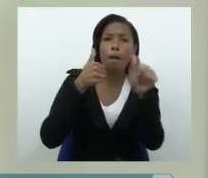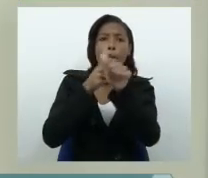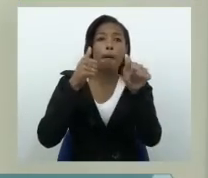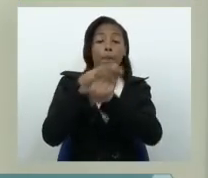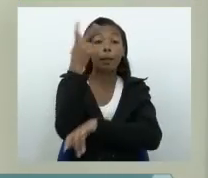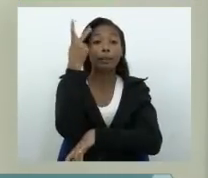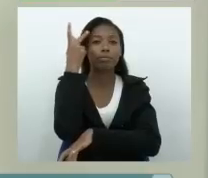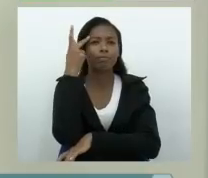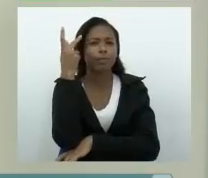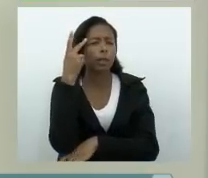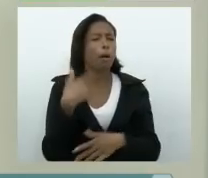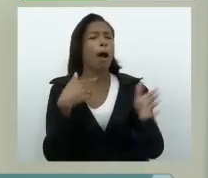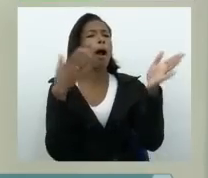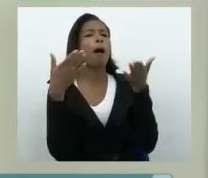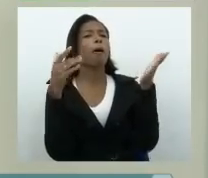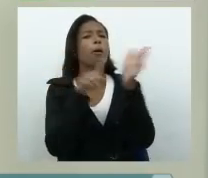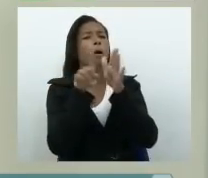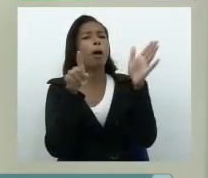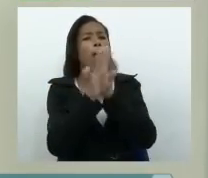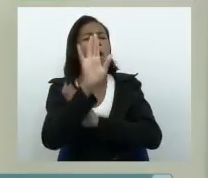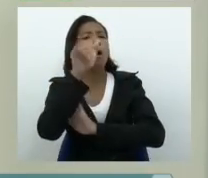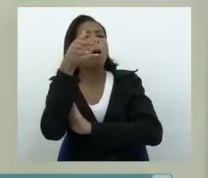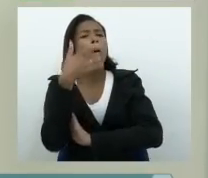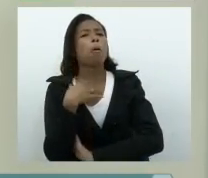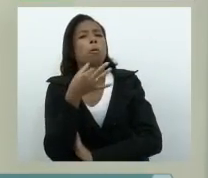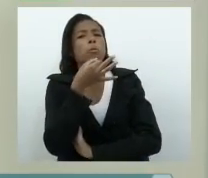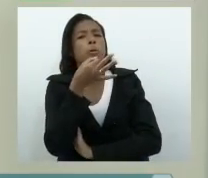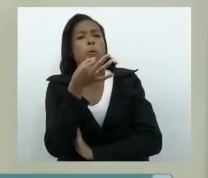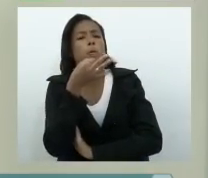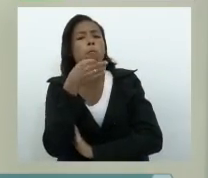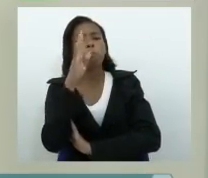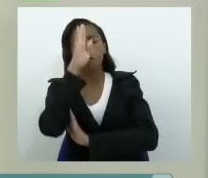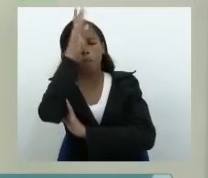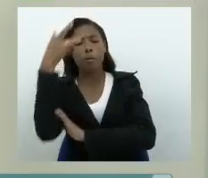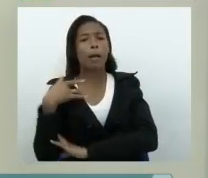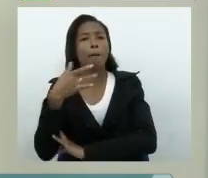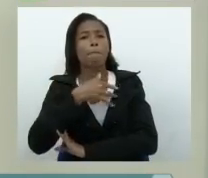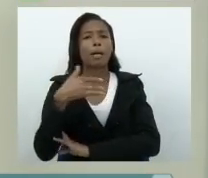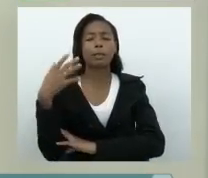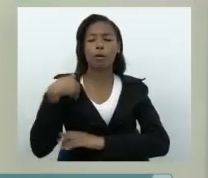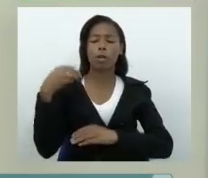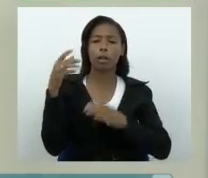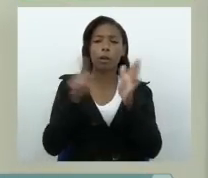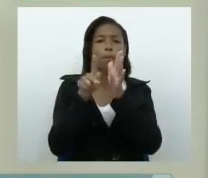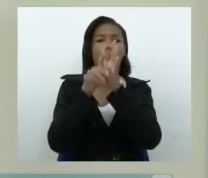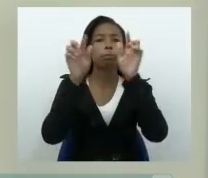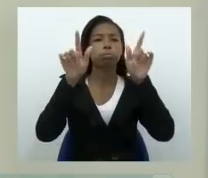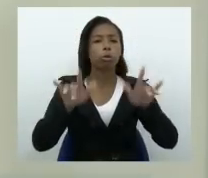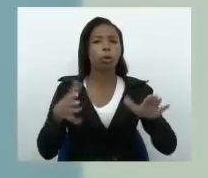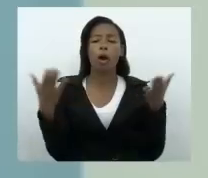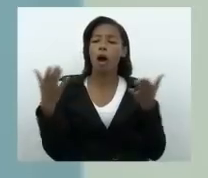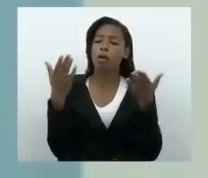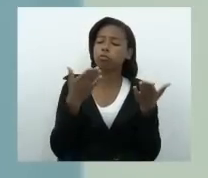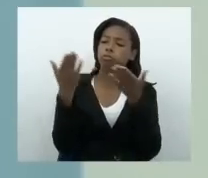Paulo. Te pergunto, qual é a sua proposta para a saúde municipal? Candidato Guti, o senhor tem 1 minuto e meio para a sua